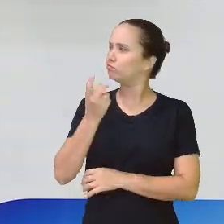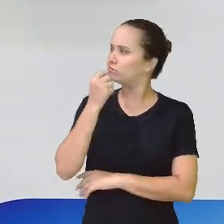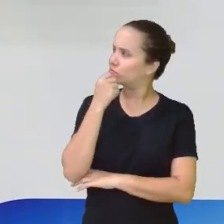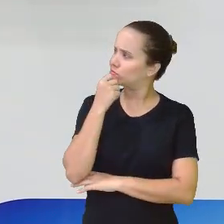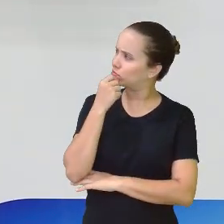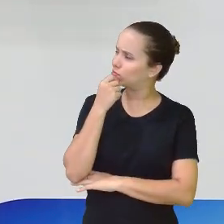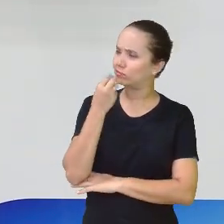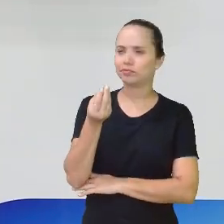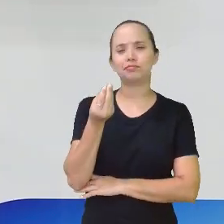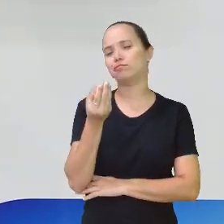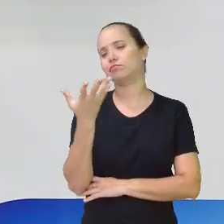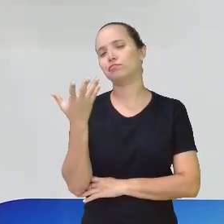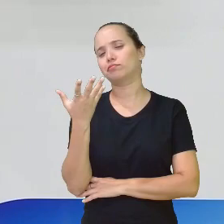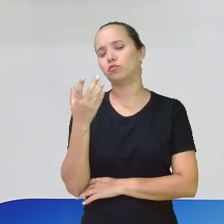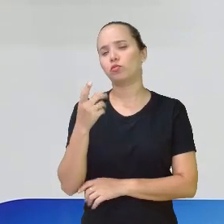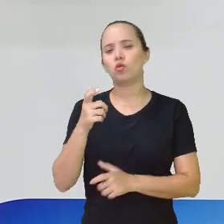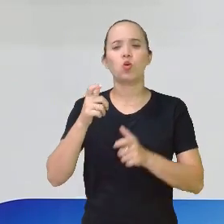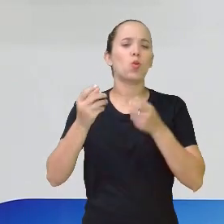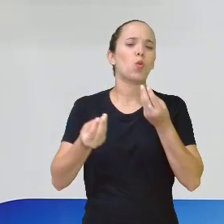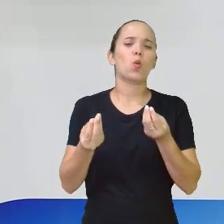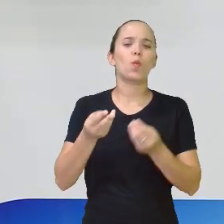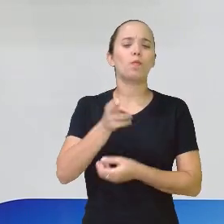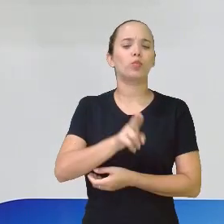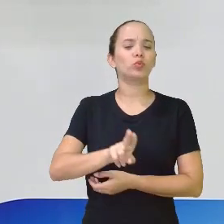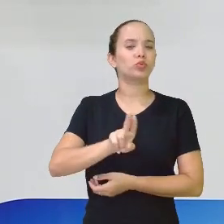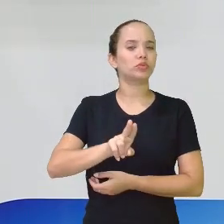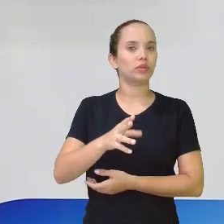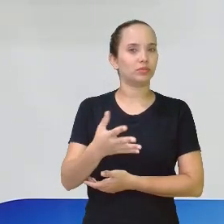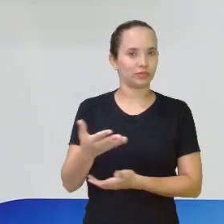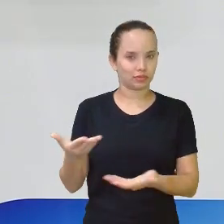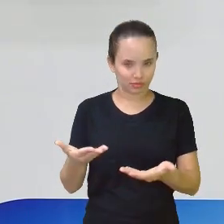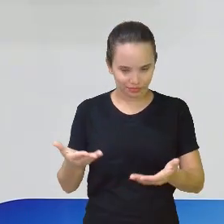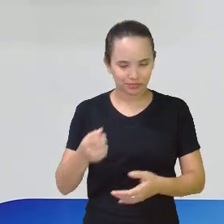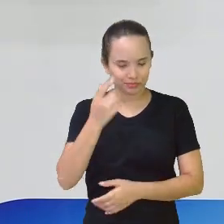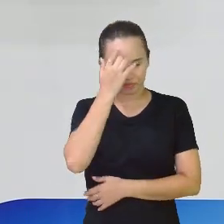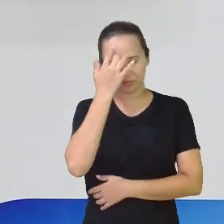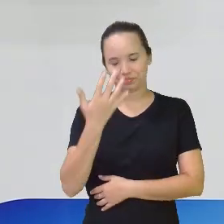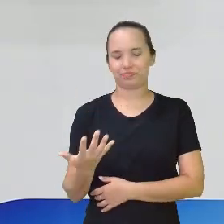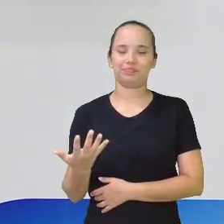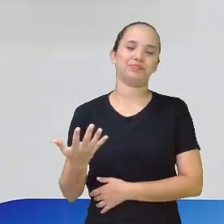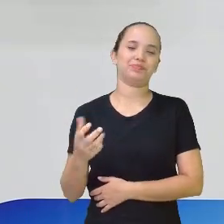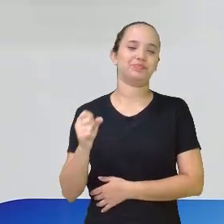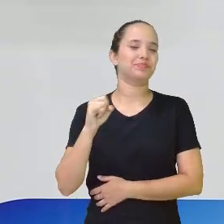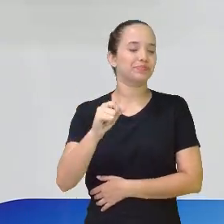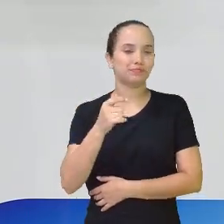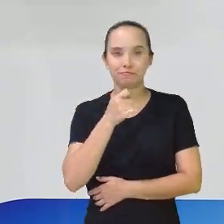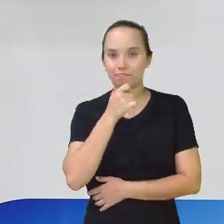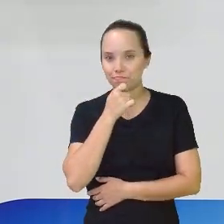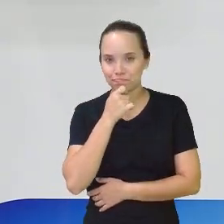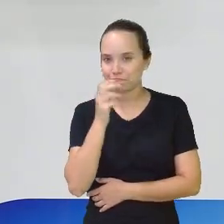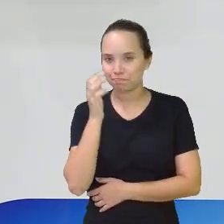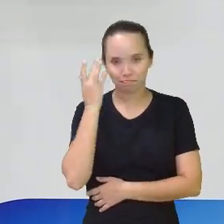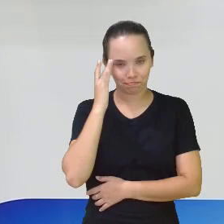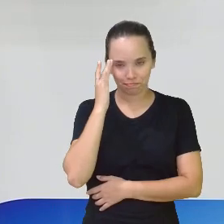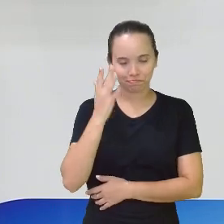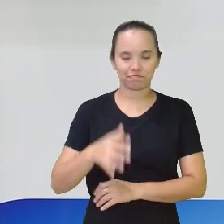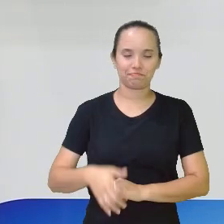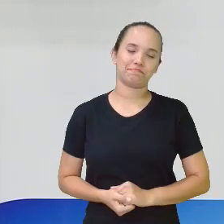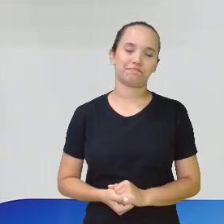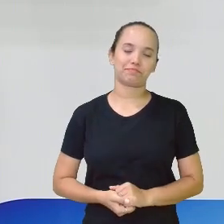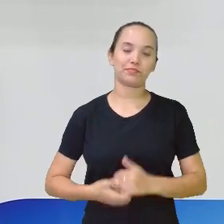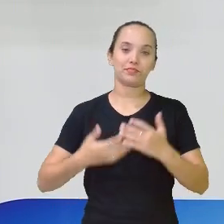Como lidar com isso? Onde é que nós utilizamos isso? Agora já ficou mais fácil, né? Para quem não identificou ainda. Se eu